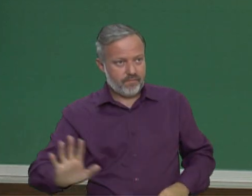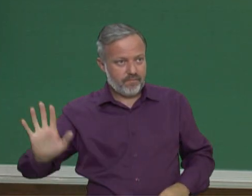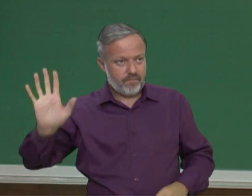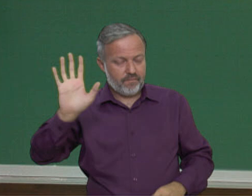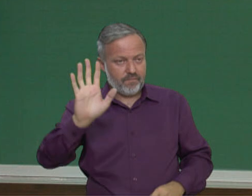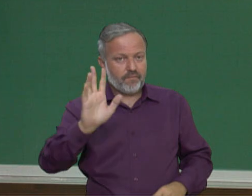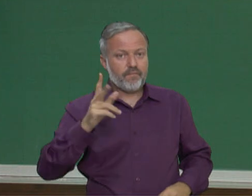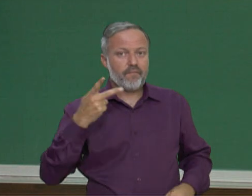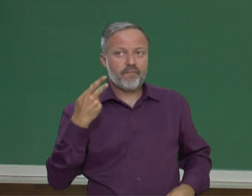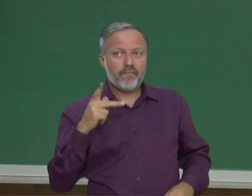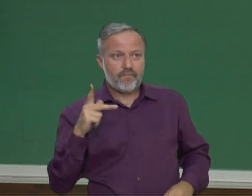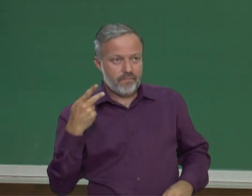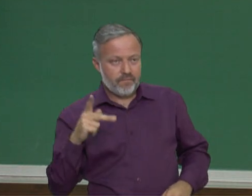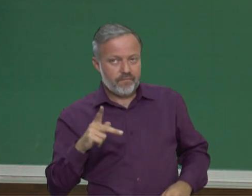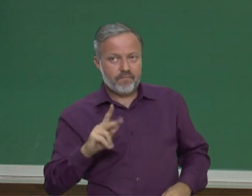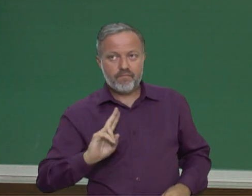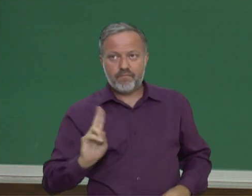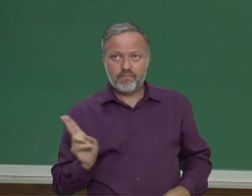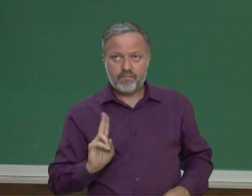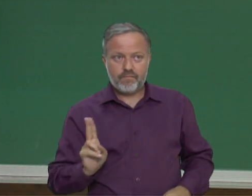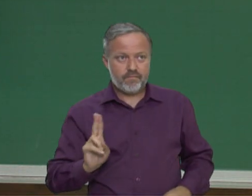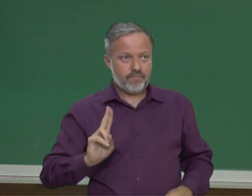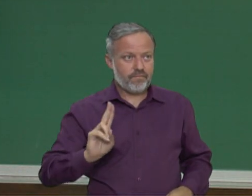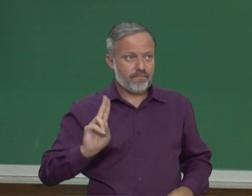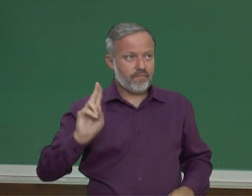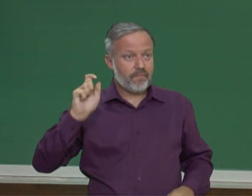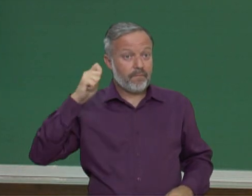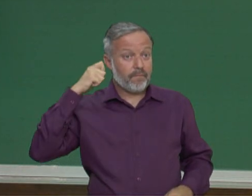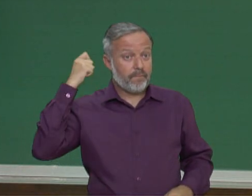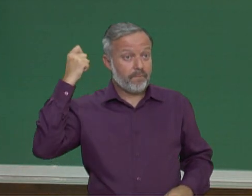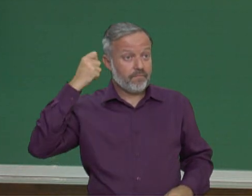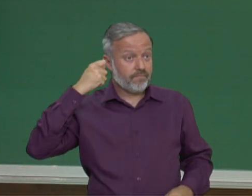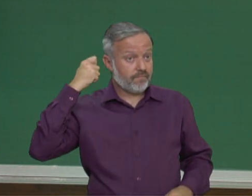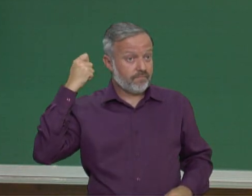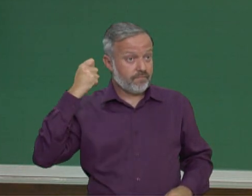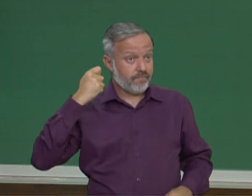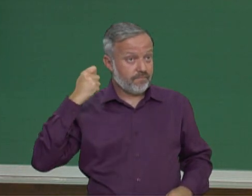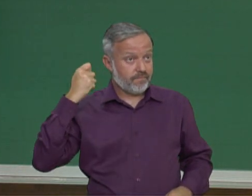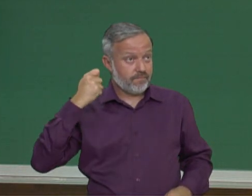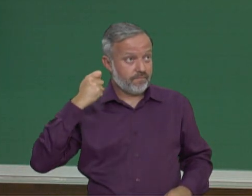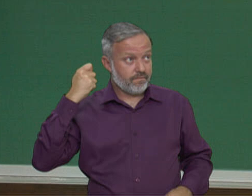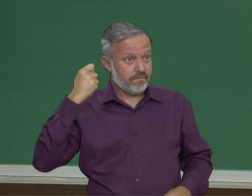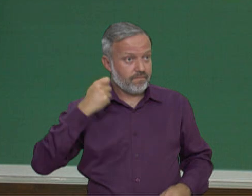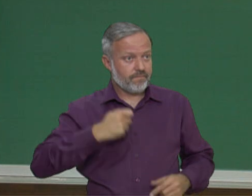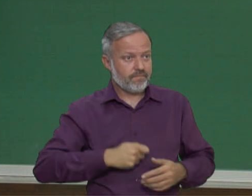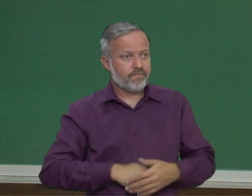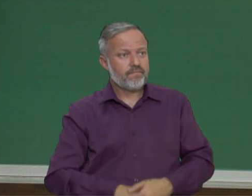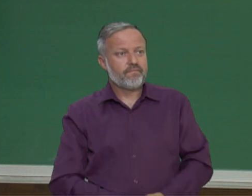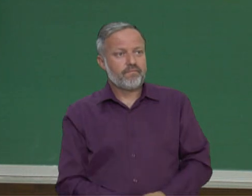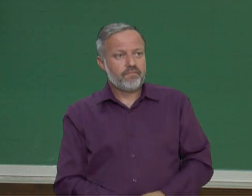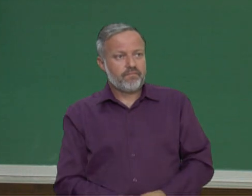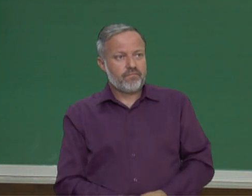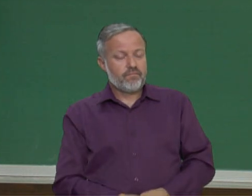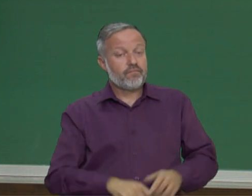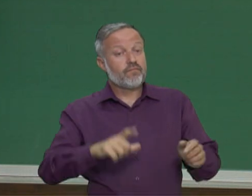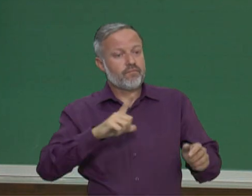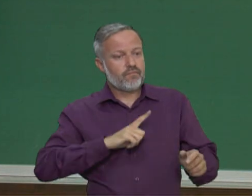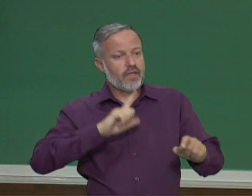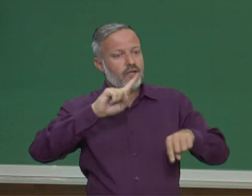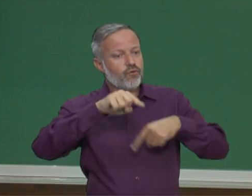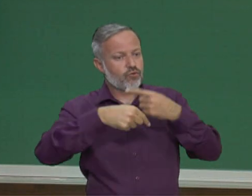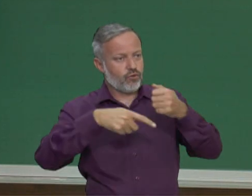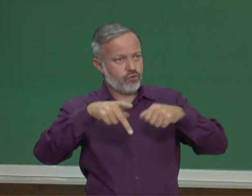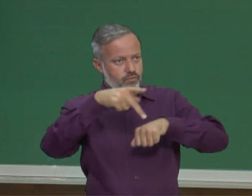tá? Paraguai, Uruguai e a Argentina, ok? Lembrando que existem os outros países que